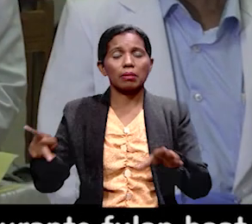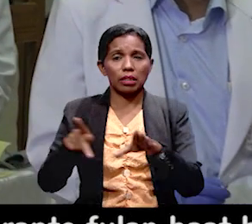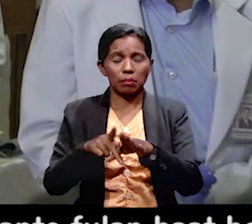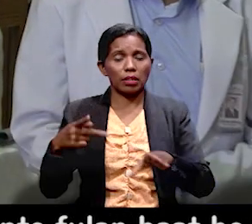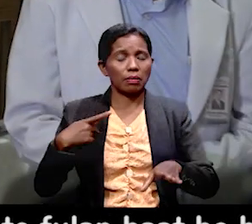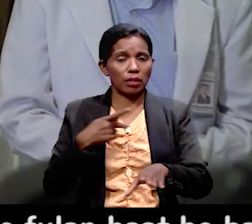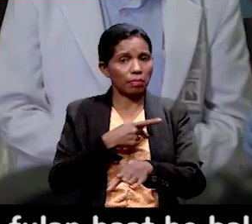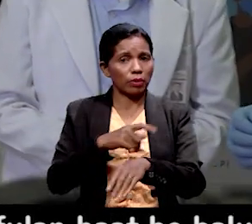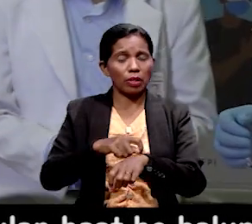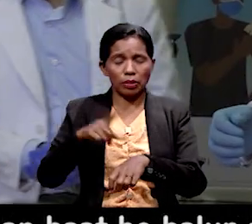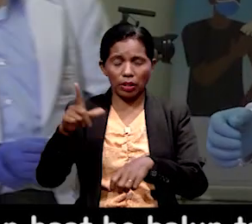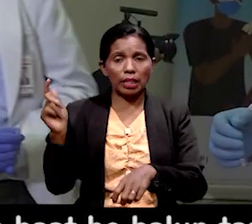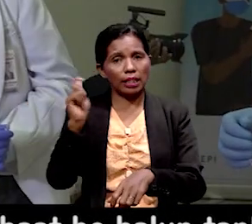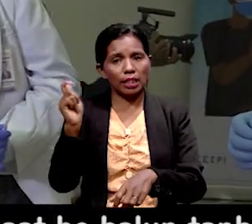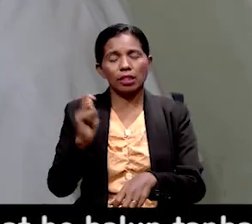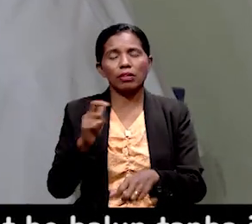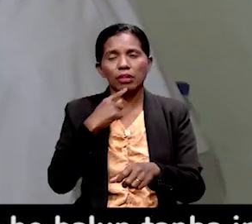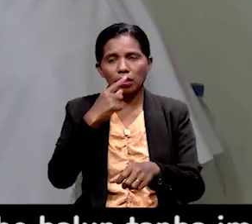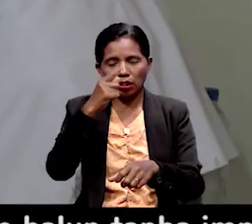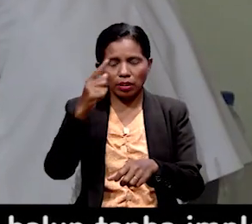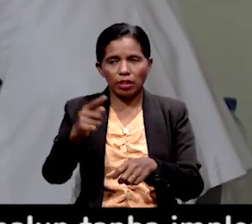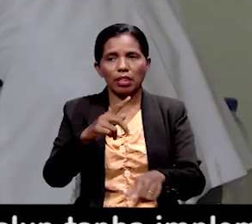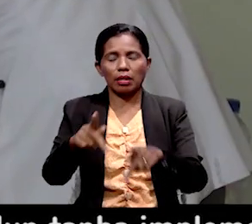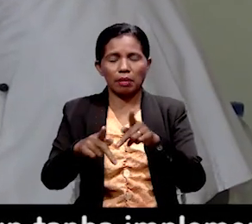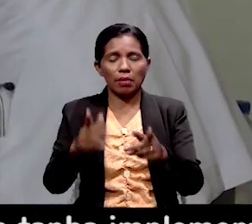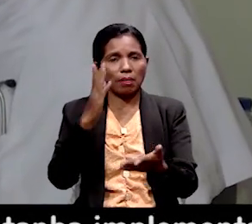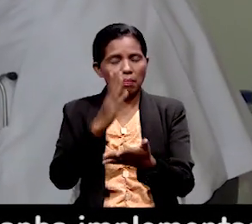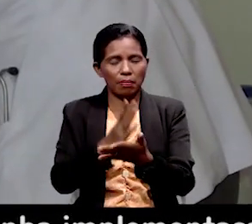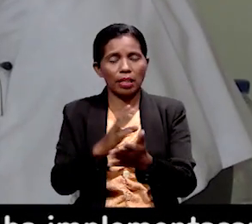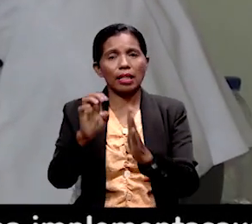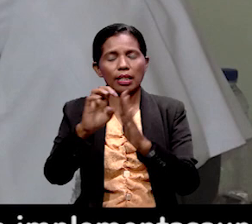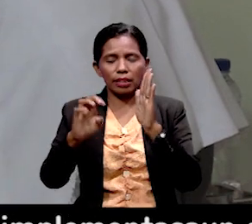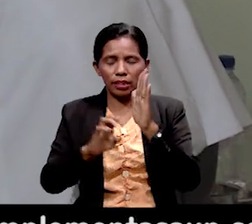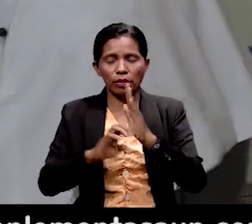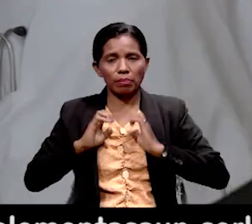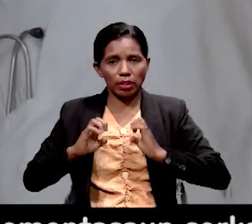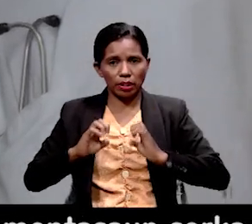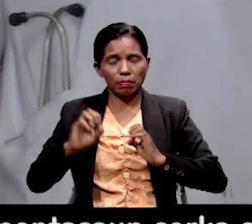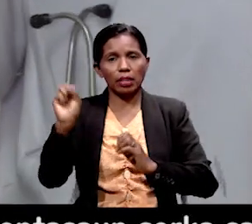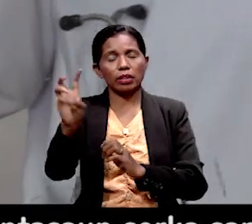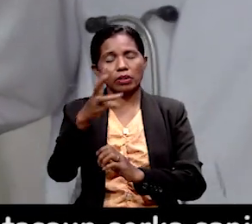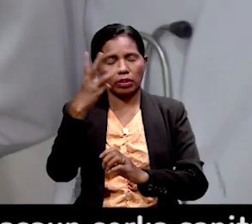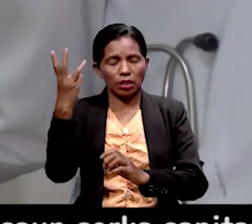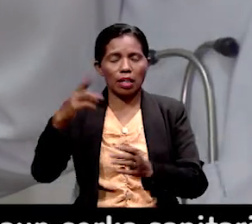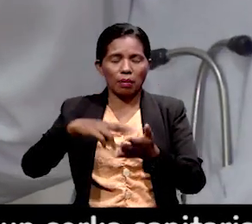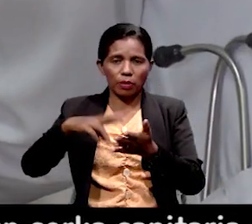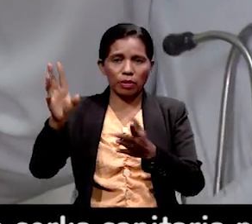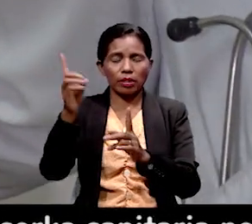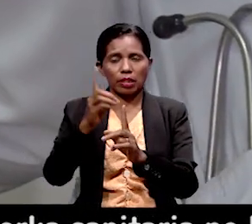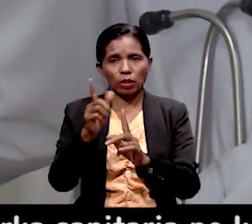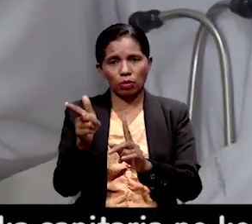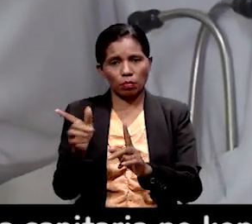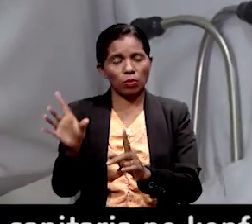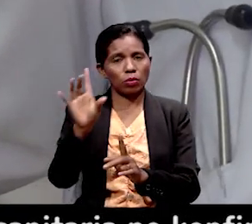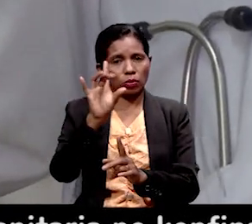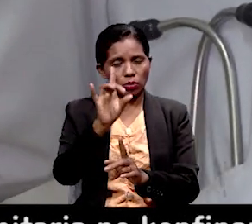extraordinária terça, né? Onde confirma votos para extensão em estado de emergência e badala sanulo recine, né? Nebe aprovado e a lorong ruanulo recinhito